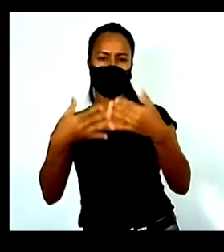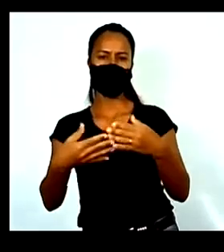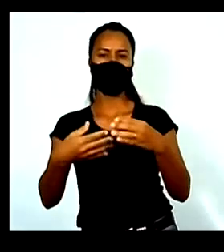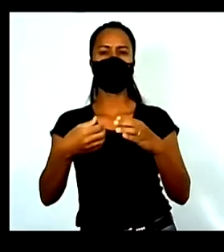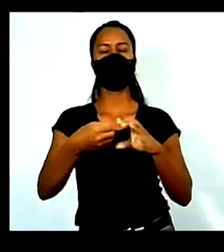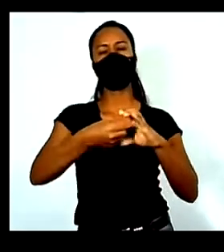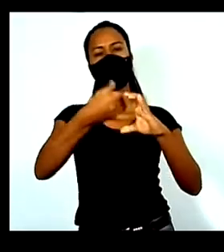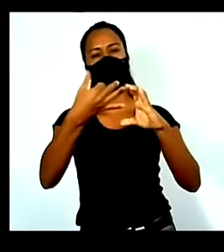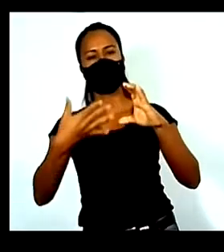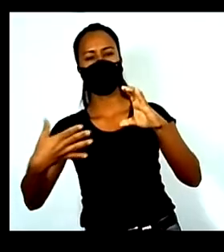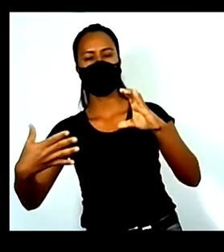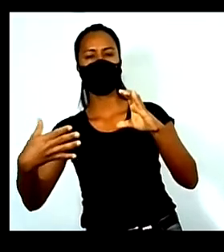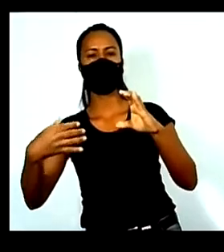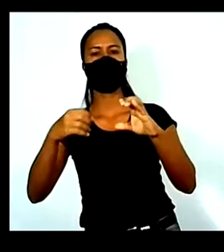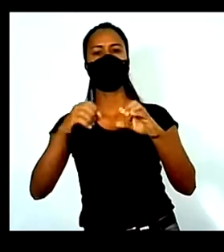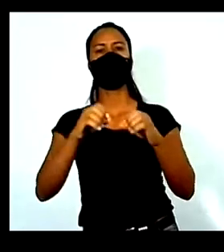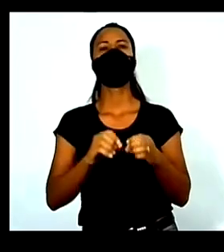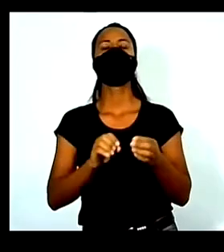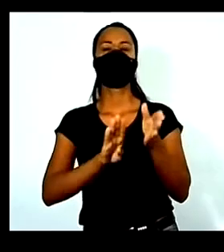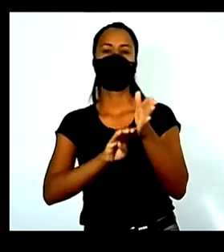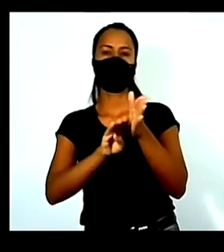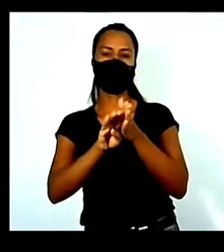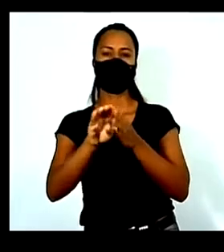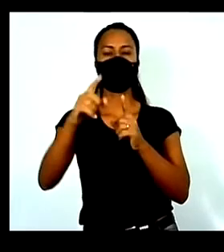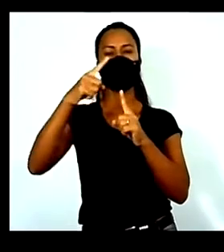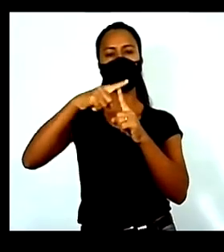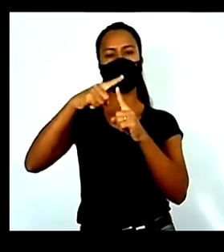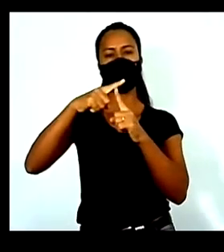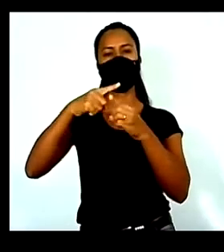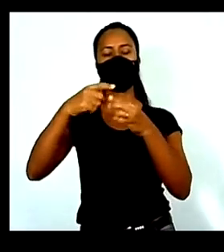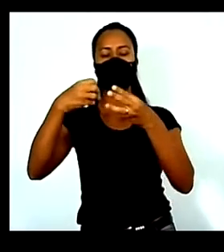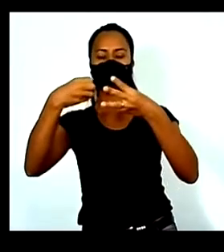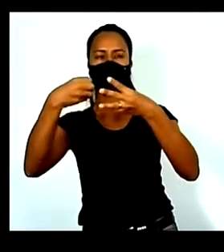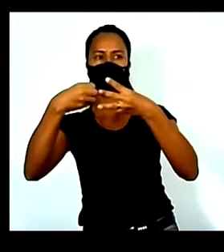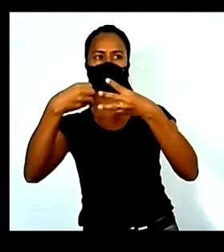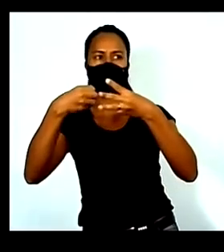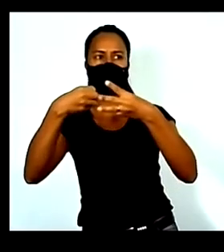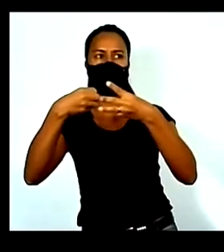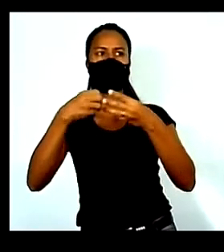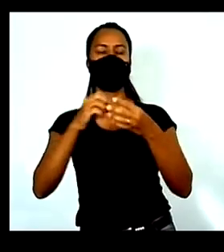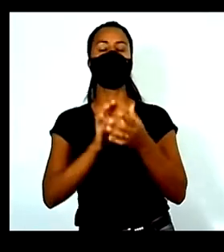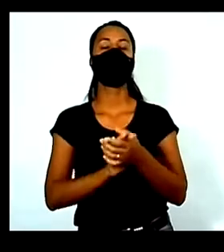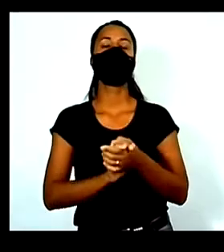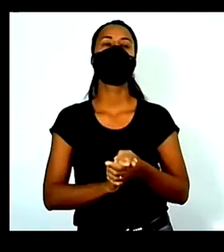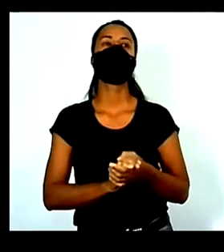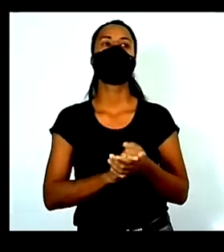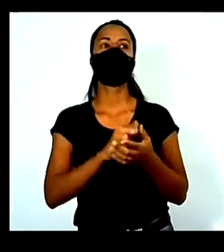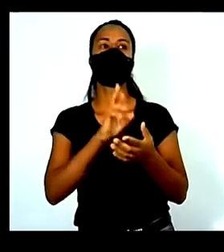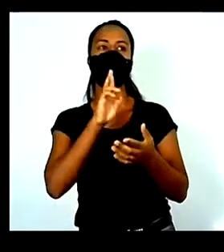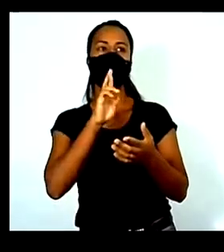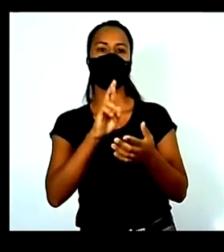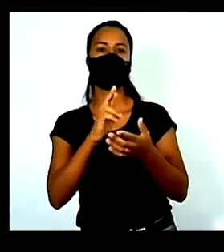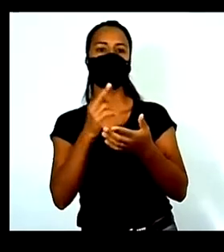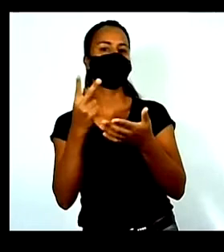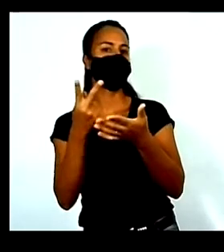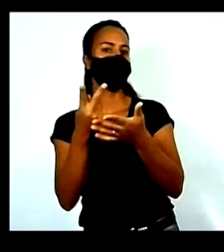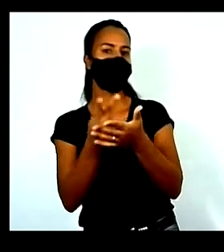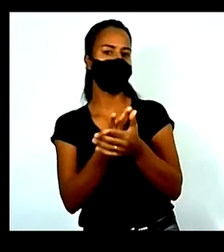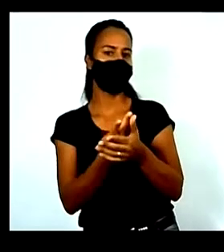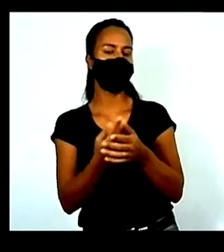conforme o tipo de célula que ela tem. Então, a resposta seria: a afirmação está incorreta, visto que as bactérias são